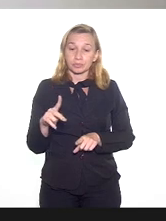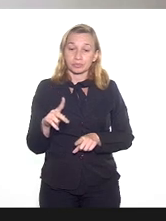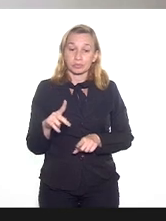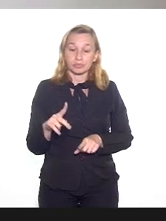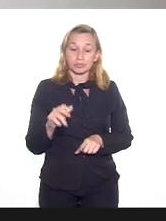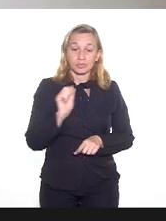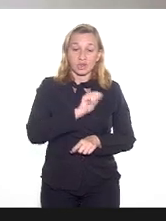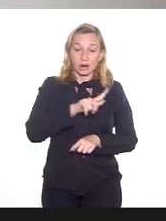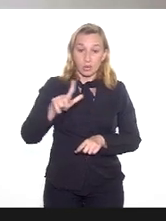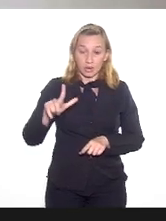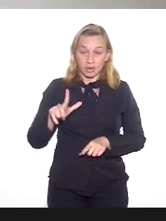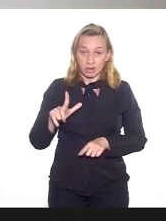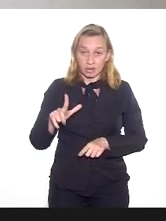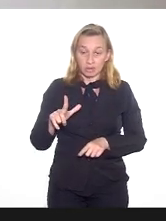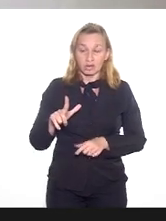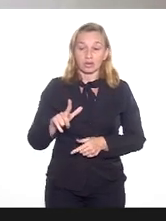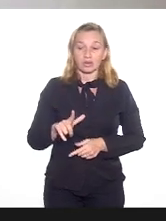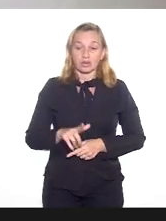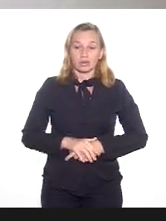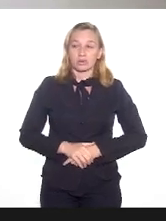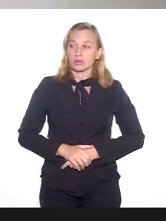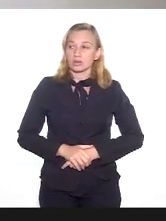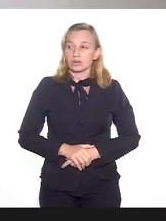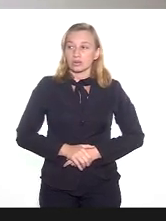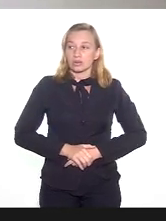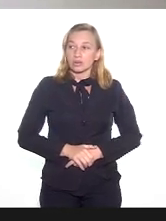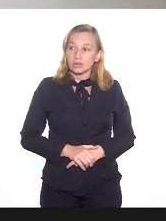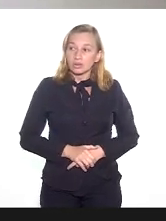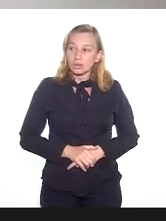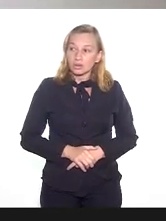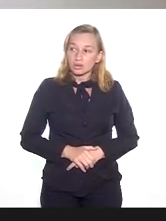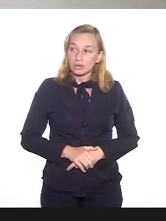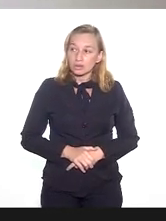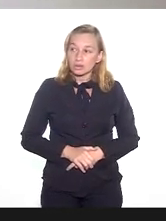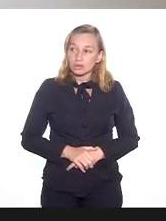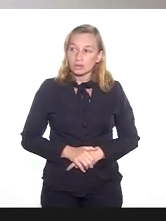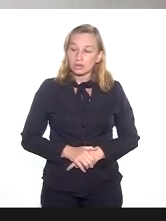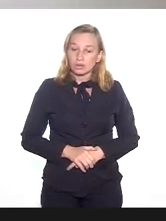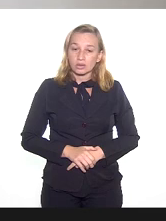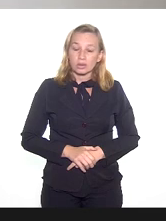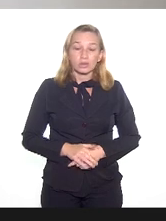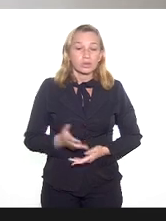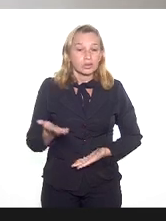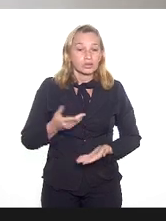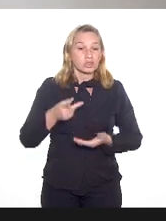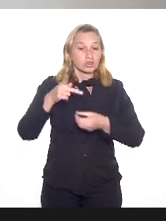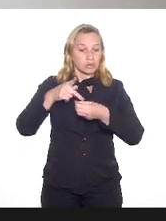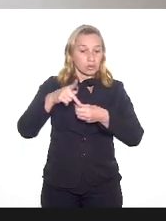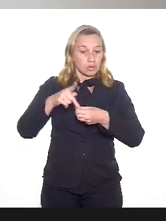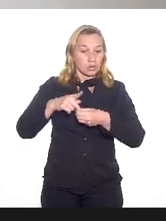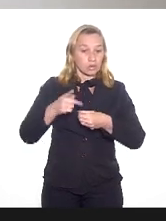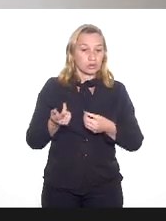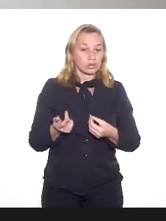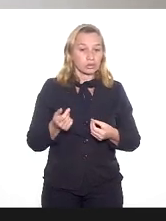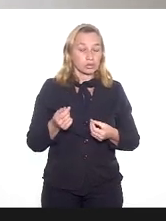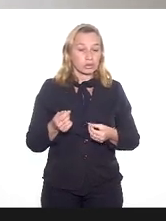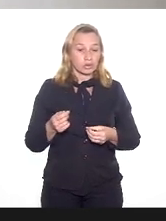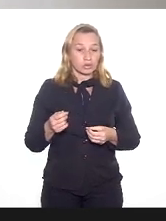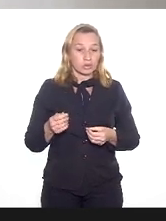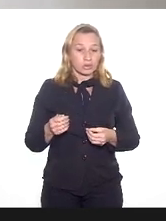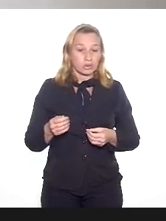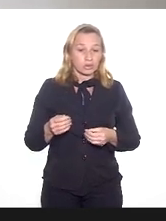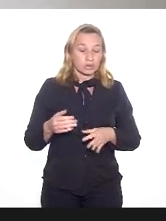né, Delaware, né, no, a partir do momento que as antecipações de royalties deixam de ser feitas no mercado doméstico e vão para o